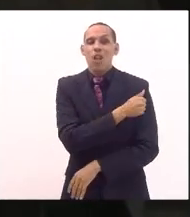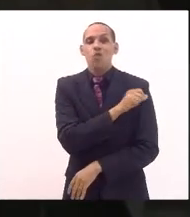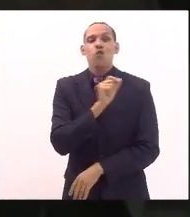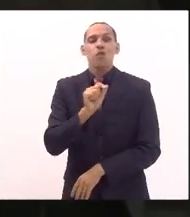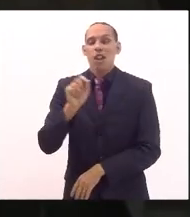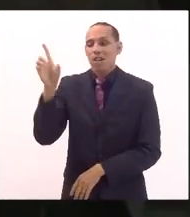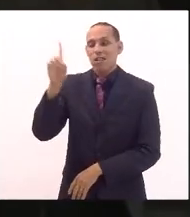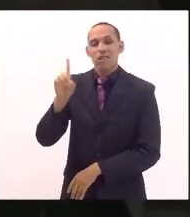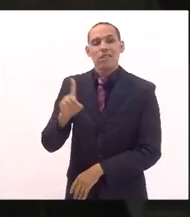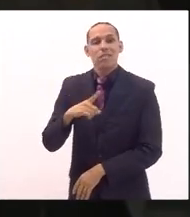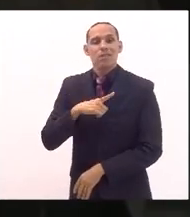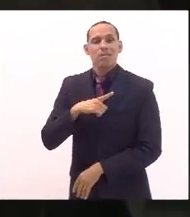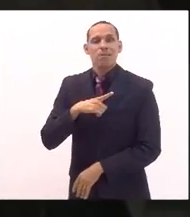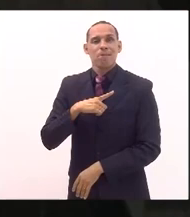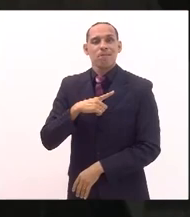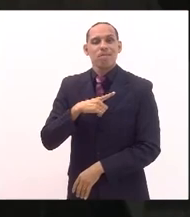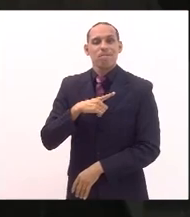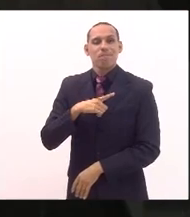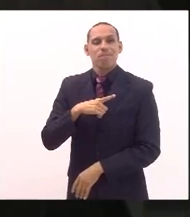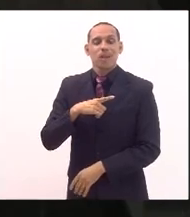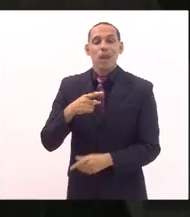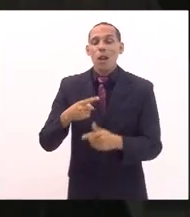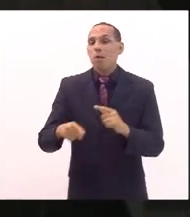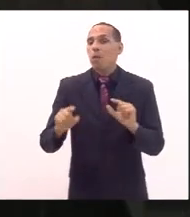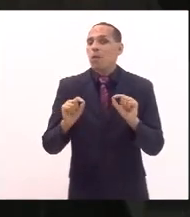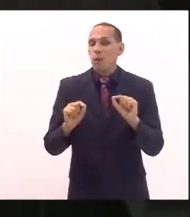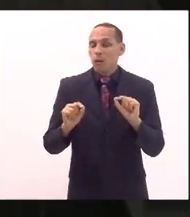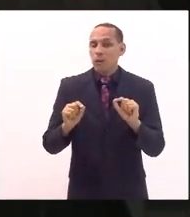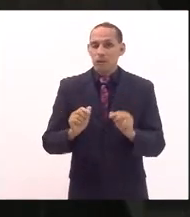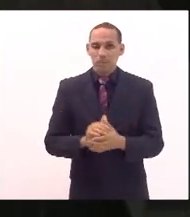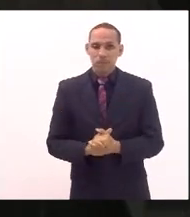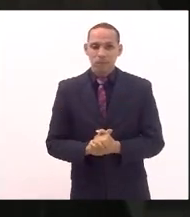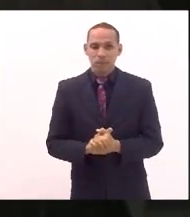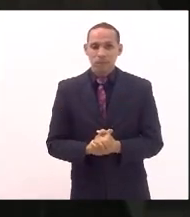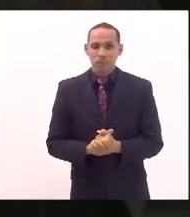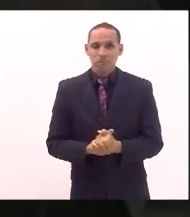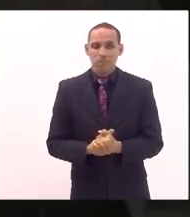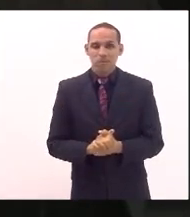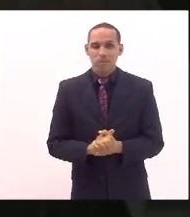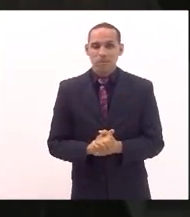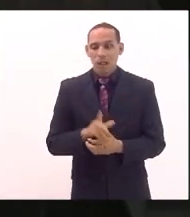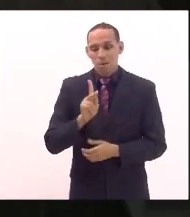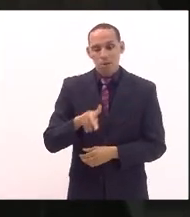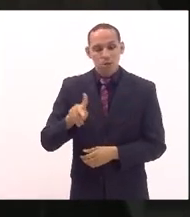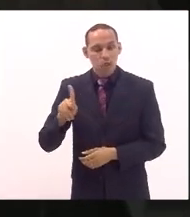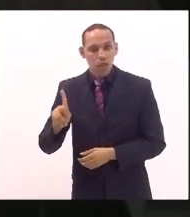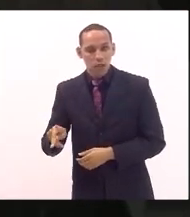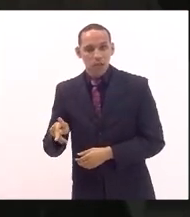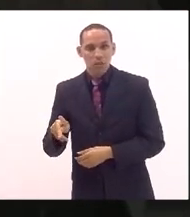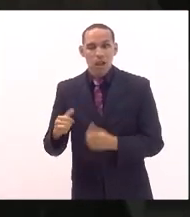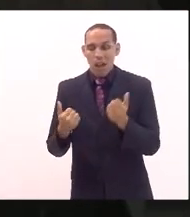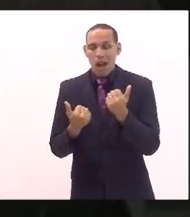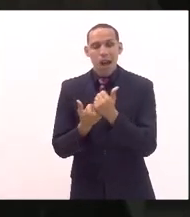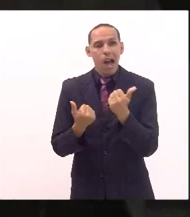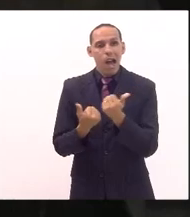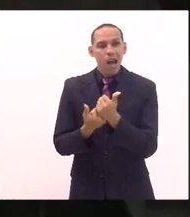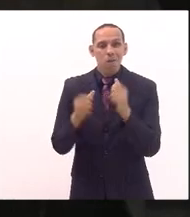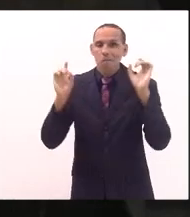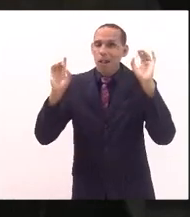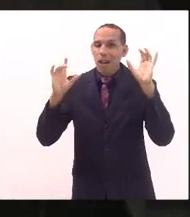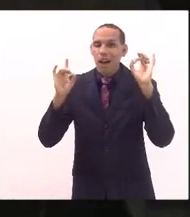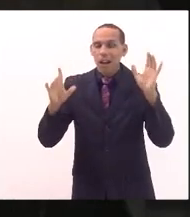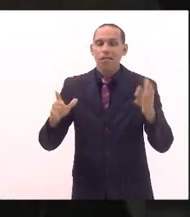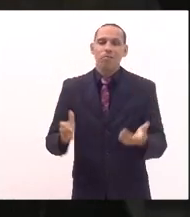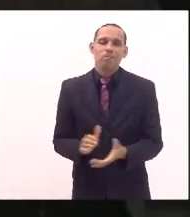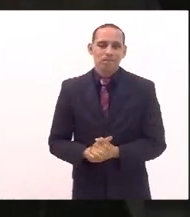deficiência esse problemas dizem respeito a existência de professores de apoio especializado